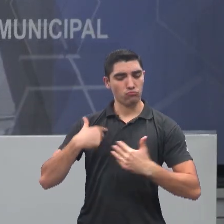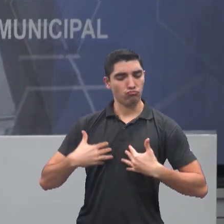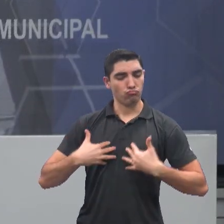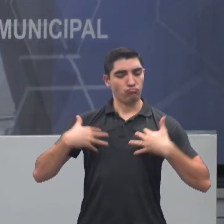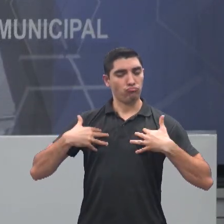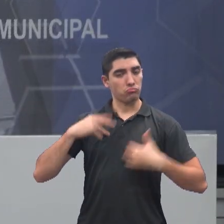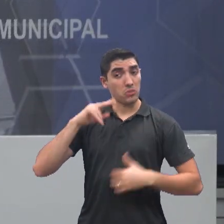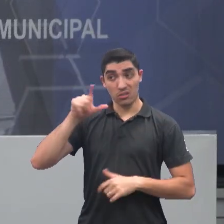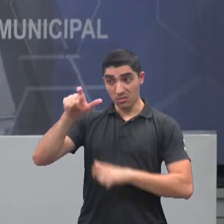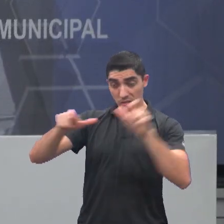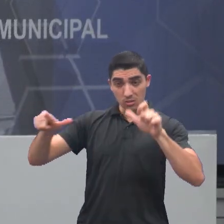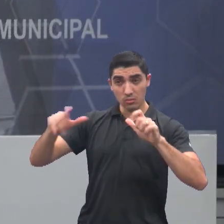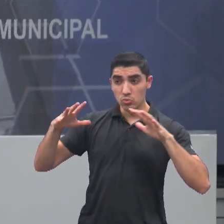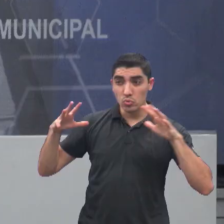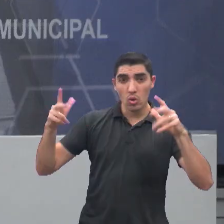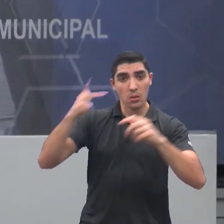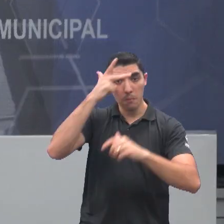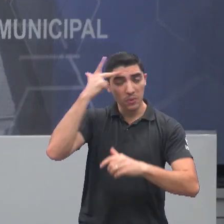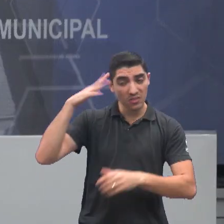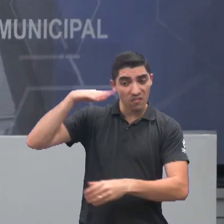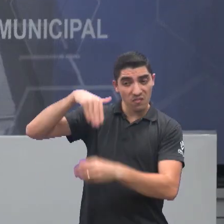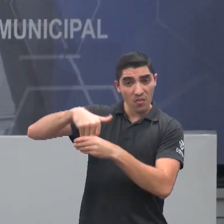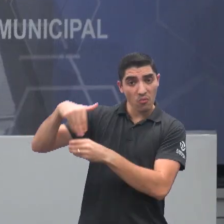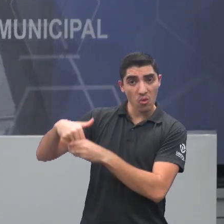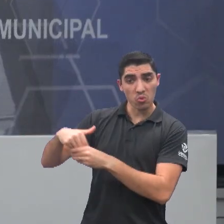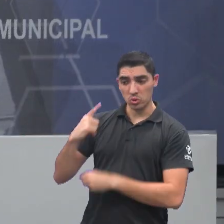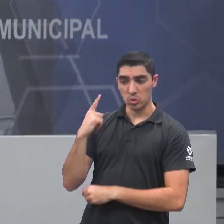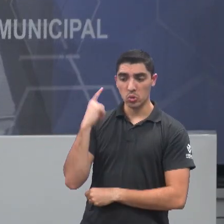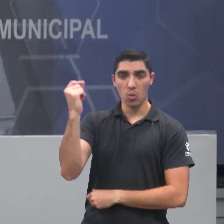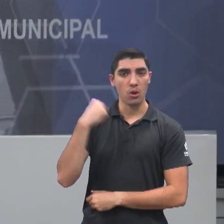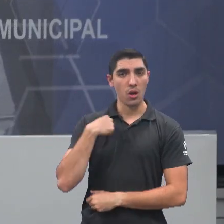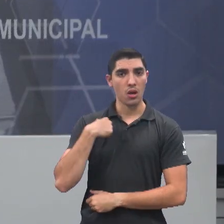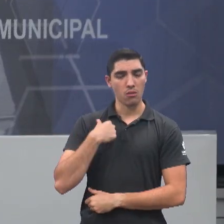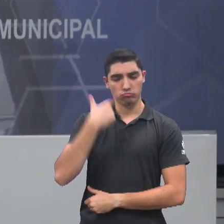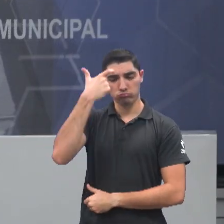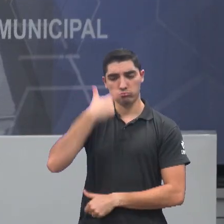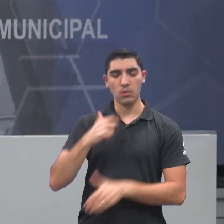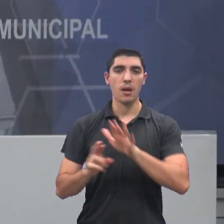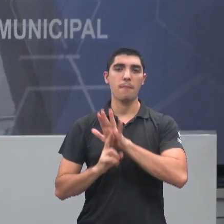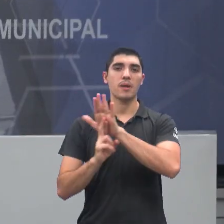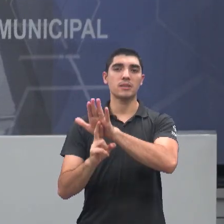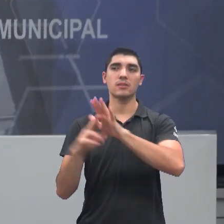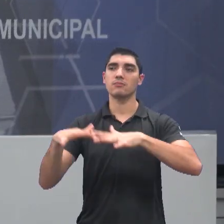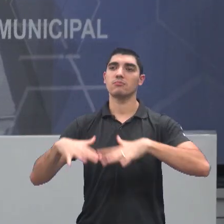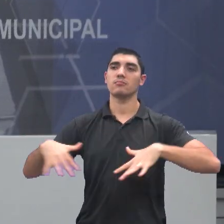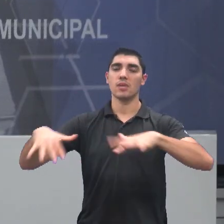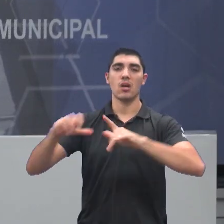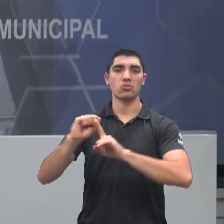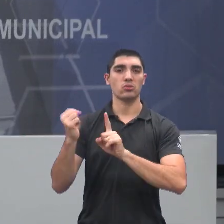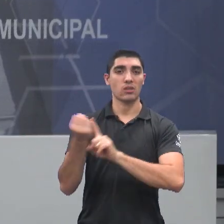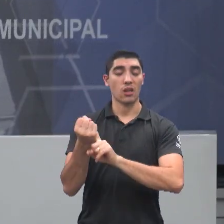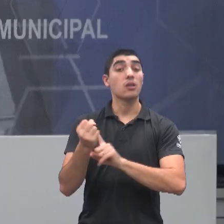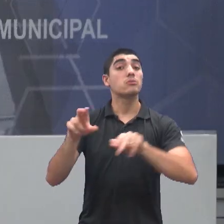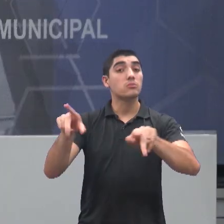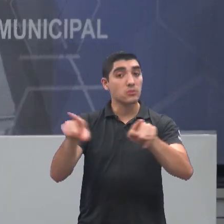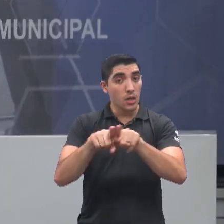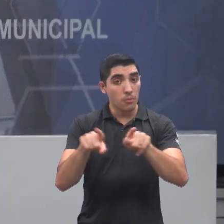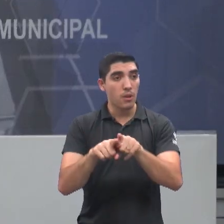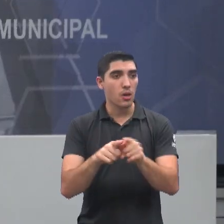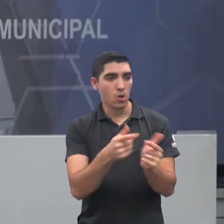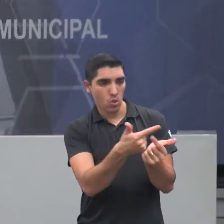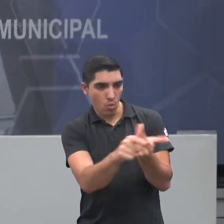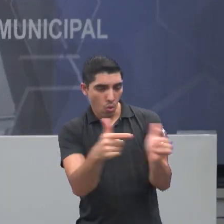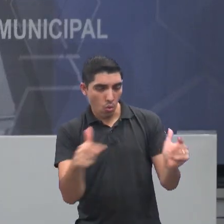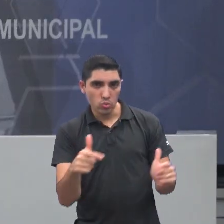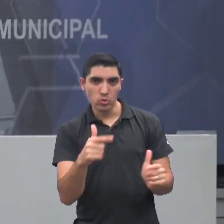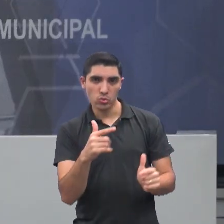deu a quantidade de votos que eu tive para representá-lo. E que, por isso, também fui escolhido pela bancada, pelos meus colegas, como líder do PL em São José dos